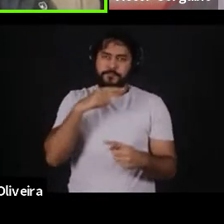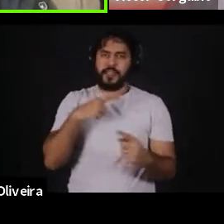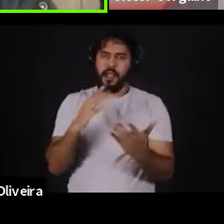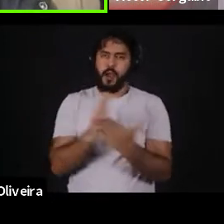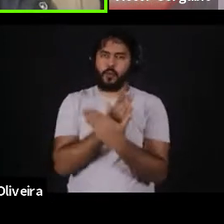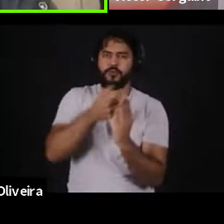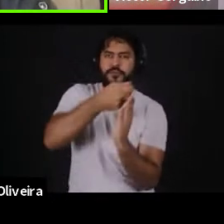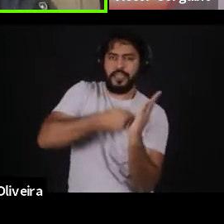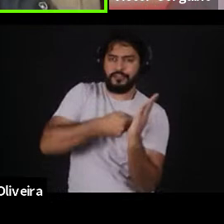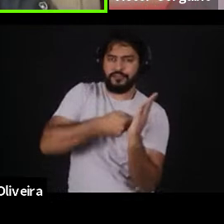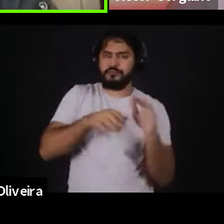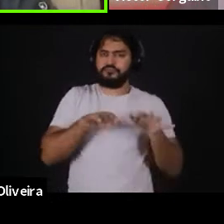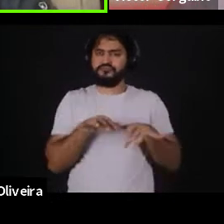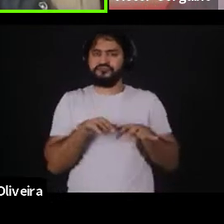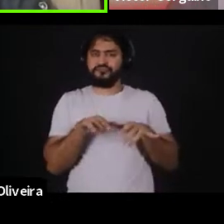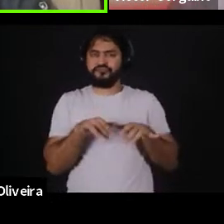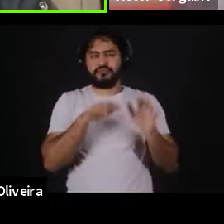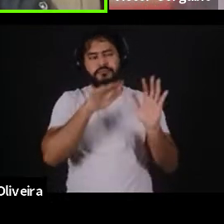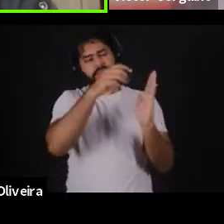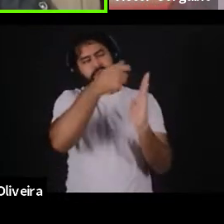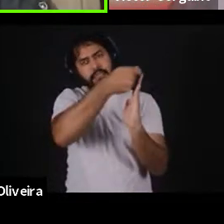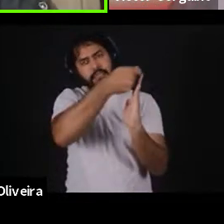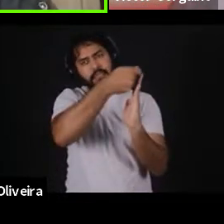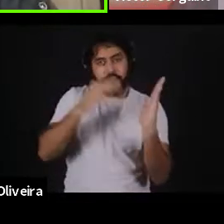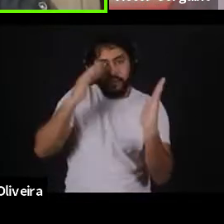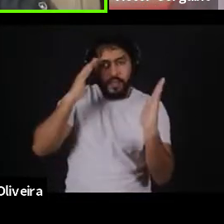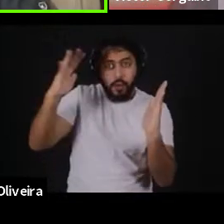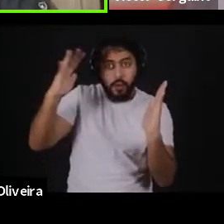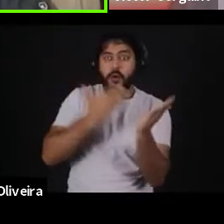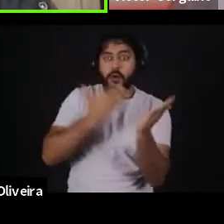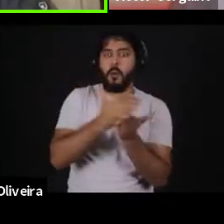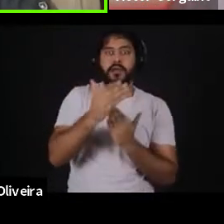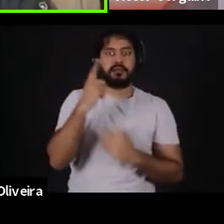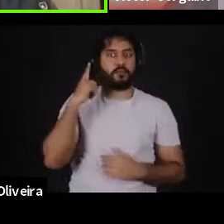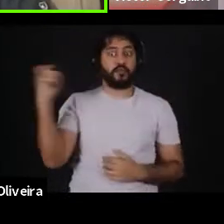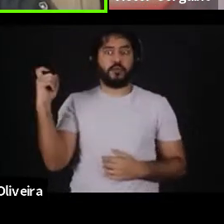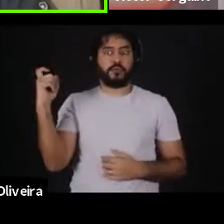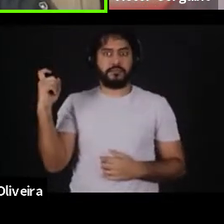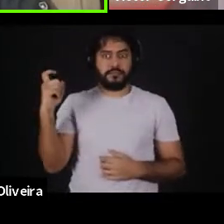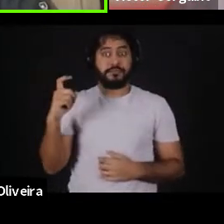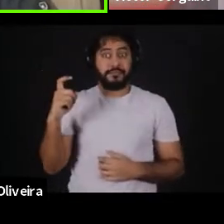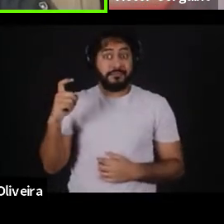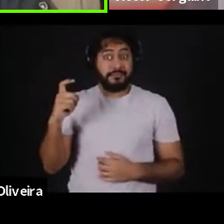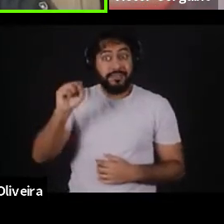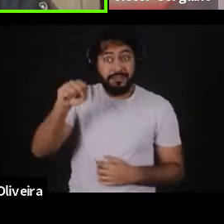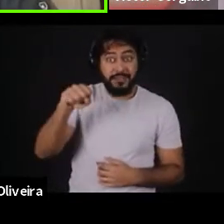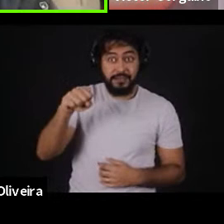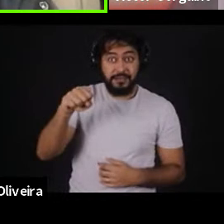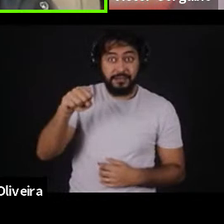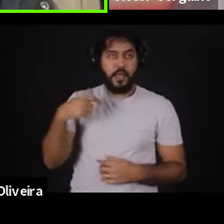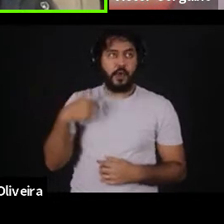são textos teóricos, que eles começam com o som, literalmente. Eu sei o som que eu quero dar no texto.